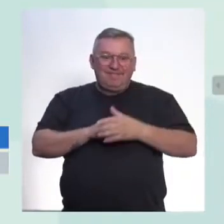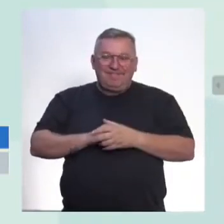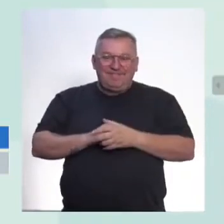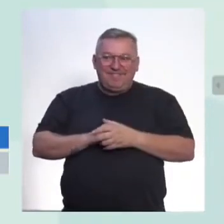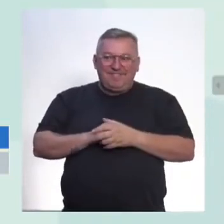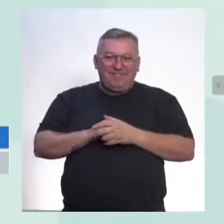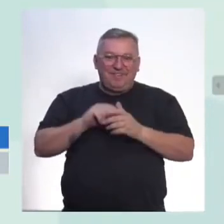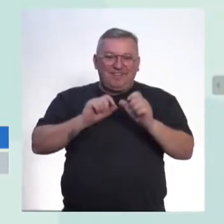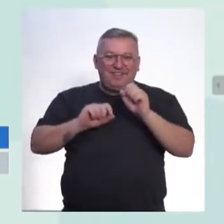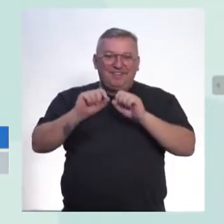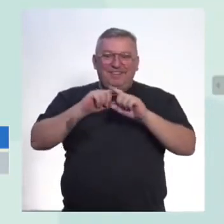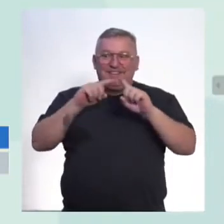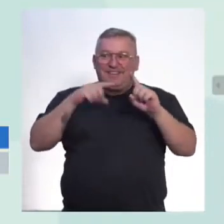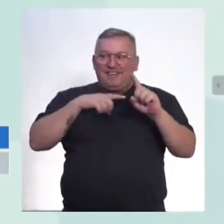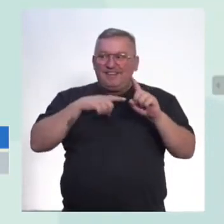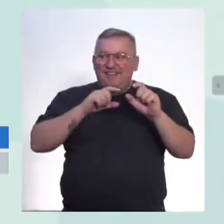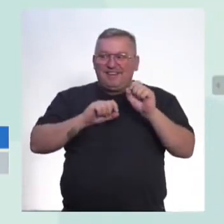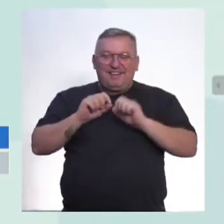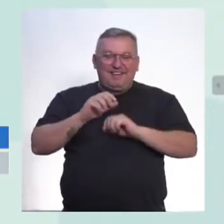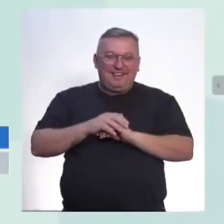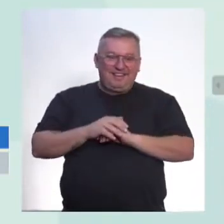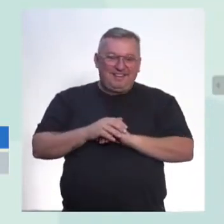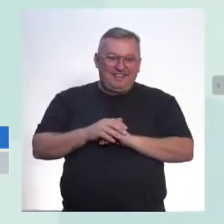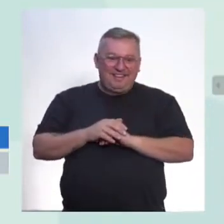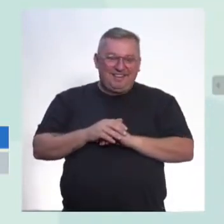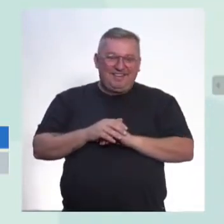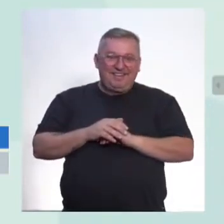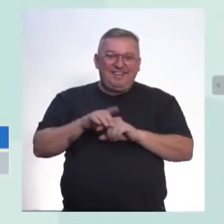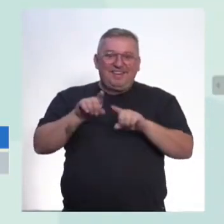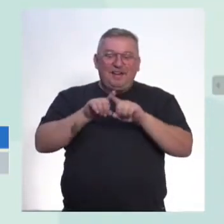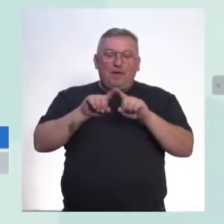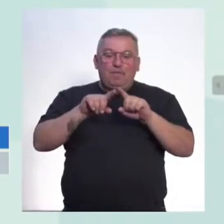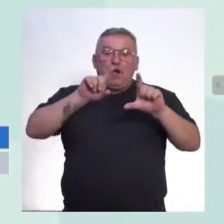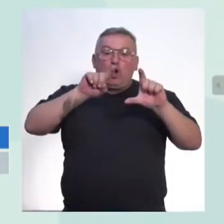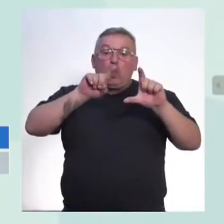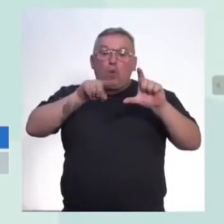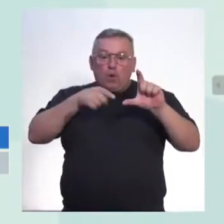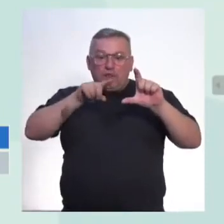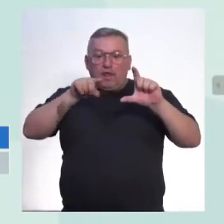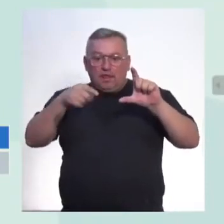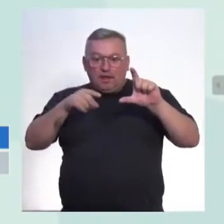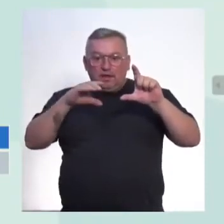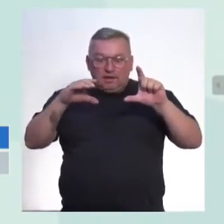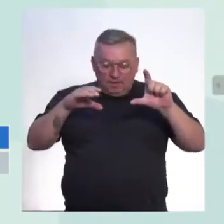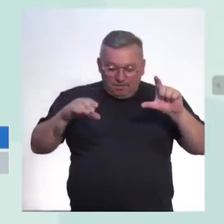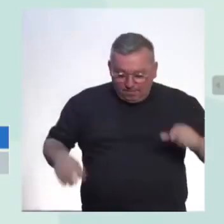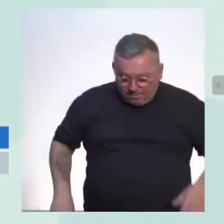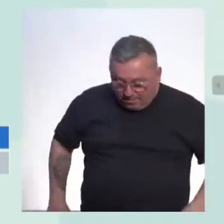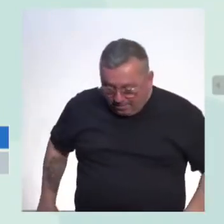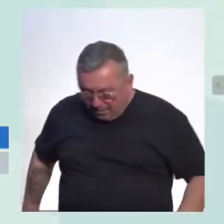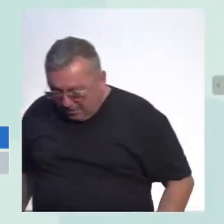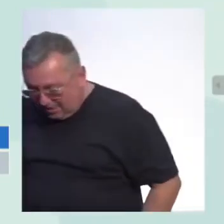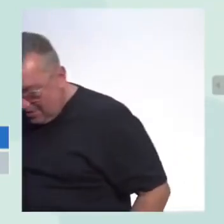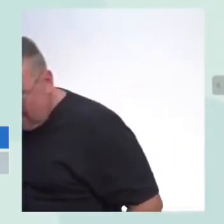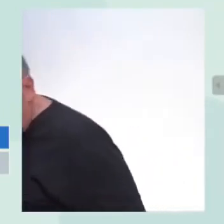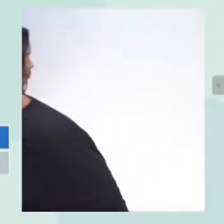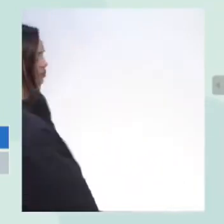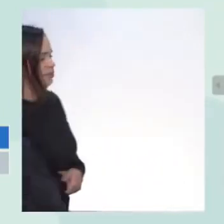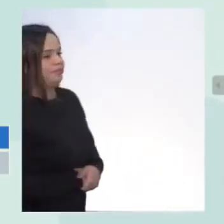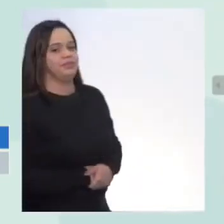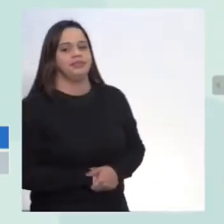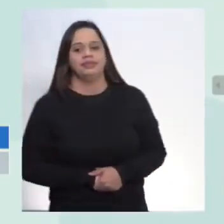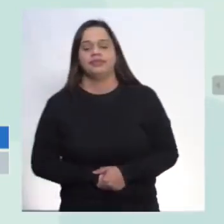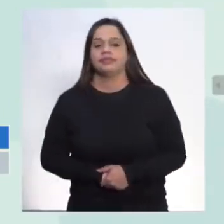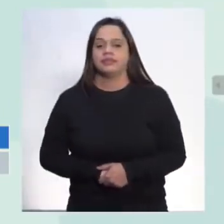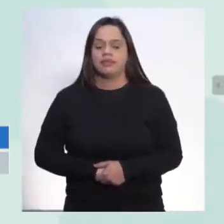negativos. Menos 1 e menos 3 foi. As coordenadas do ponto C aqui, tá? Já vou aproveitar e fazer a projeção.